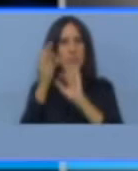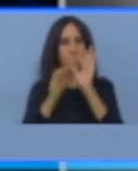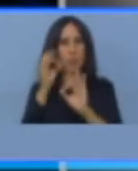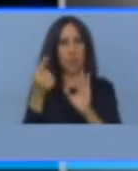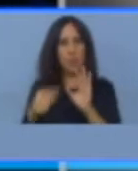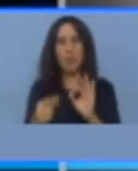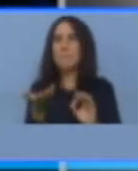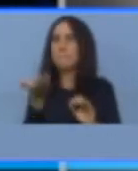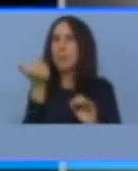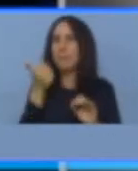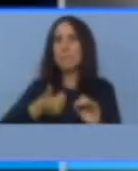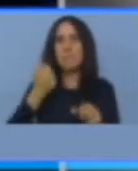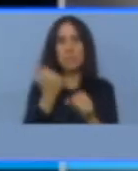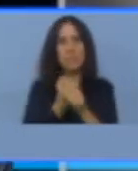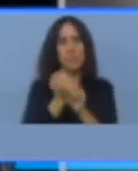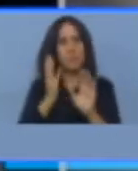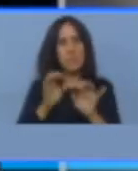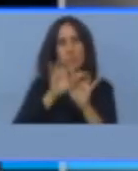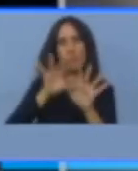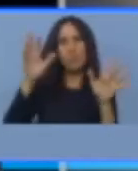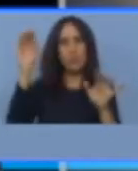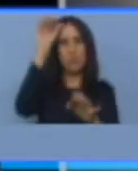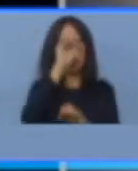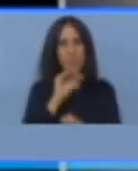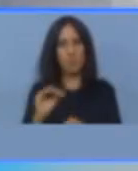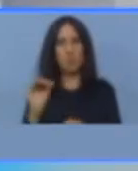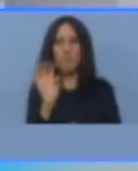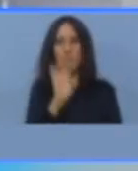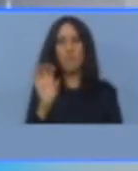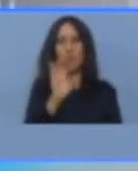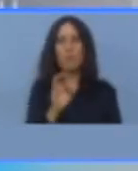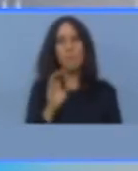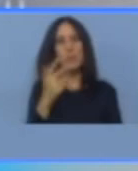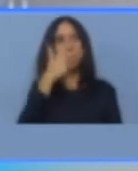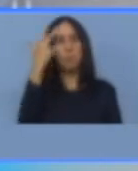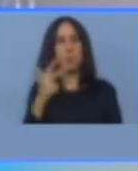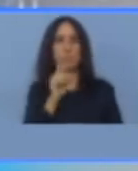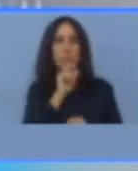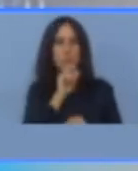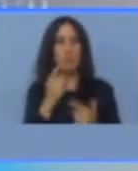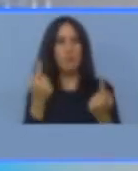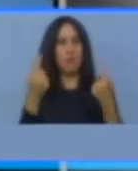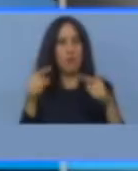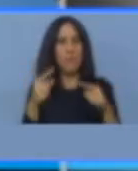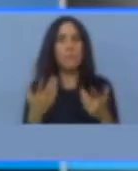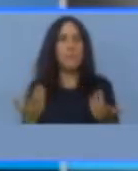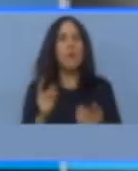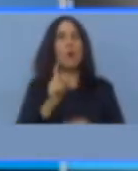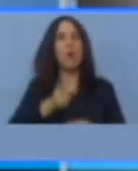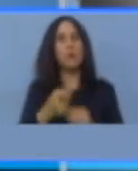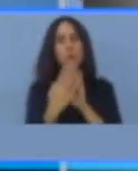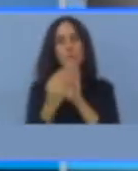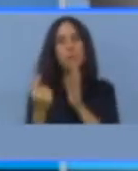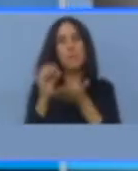que é fundamental que existam serviços distribuídos geograficamente de uma forma o mais completa possível, àquilo que é os modelos